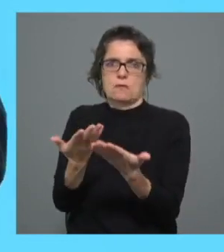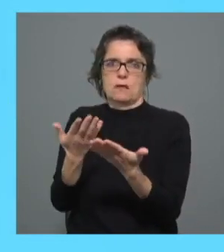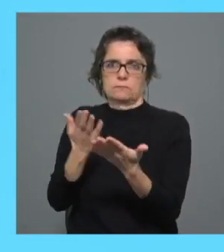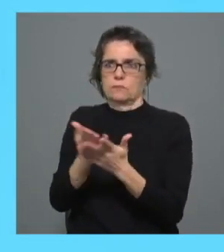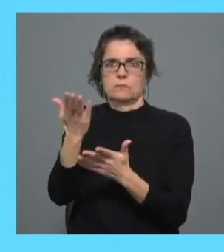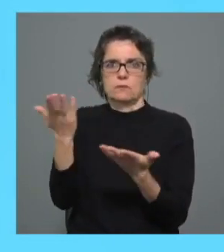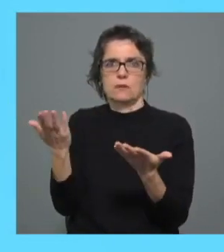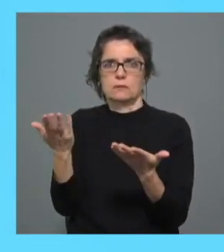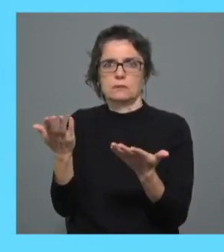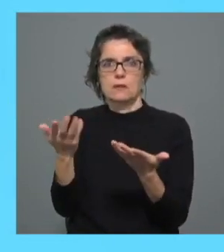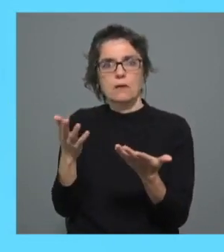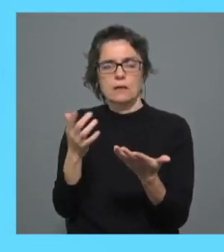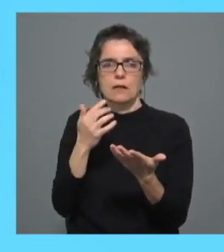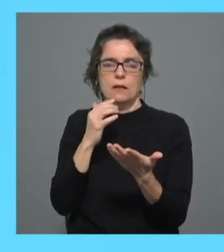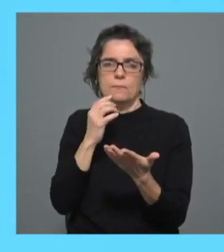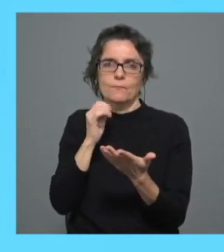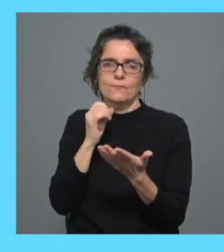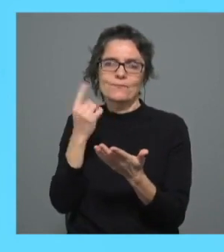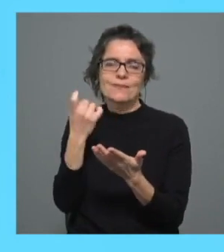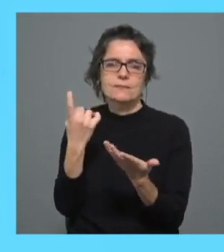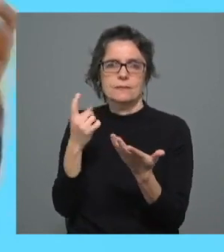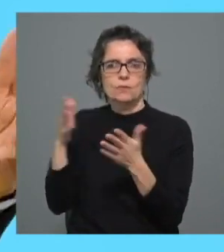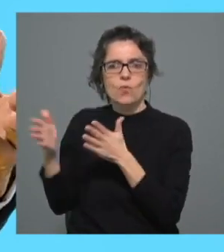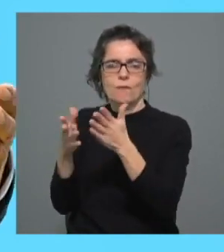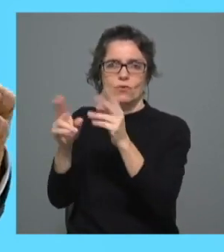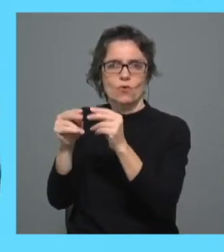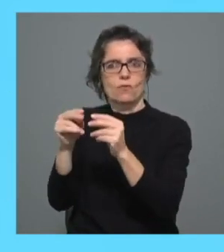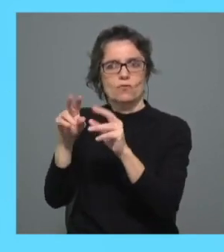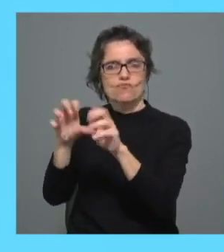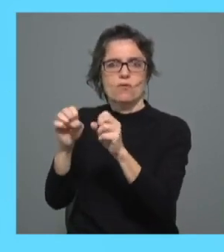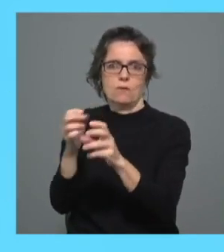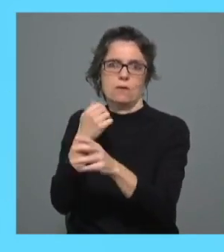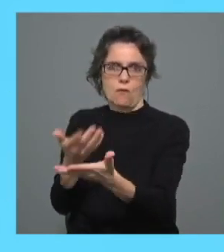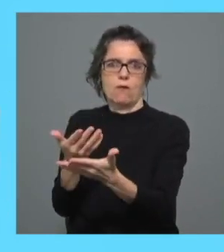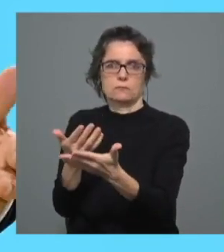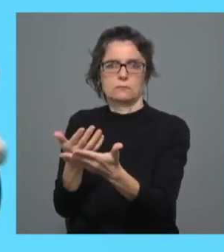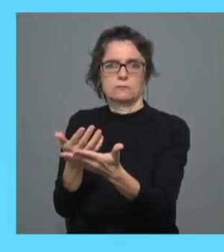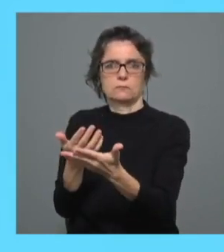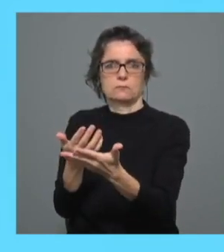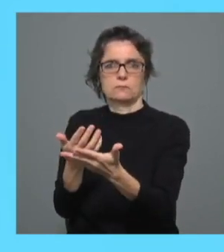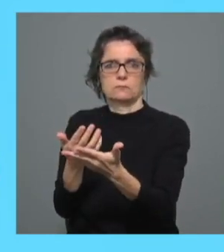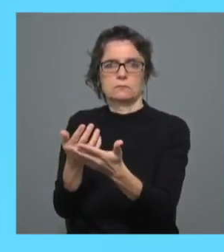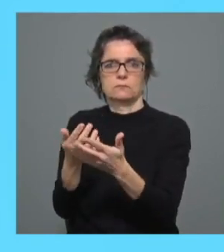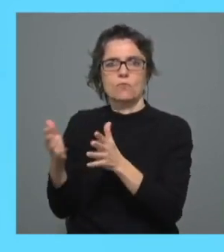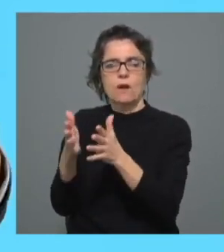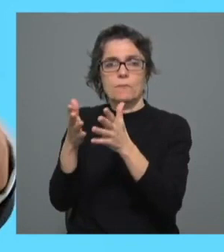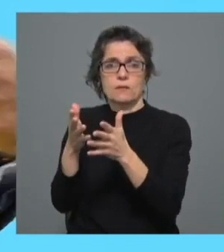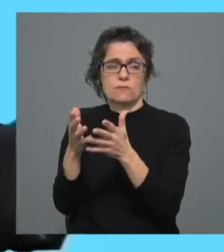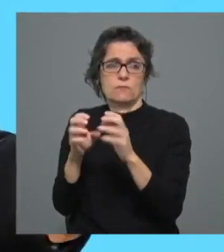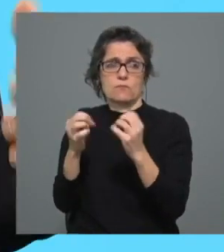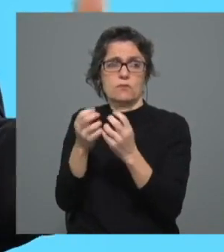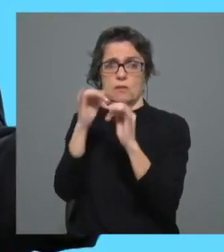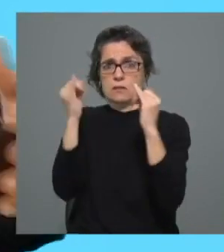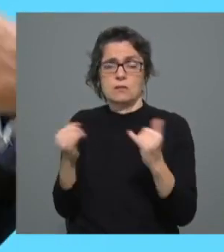E, portanto, vai ter que reencontrar o seu caminho. E o caminho da Rússia, como o caminho de qualquer ator normal e decente da sociedade internacional, é este caminho